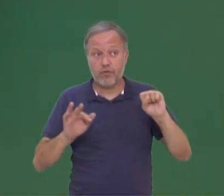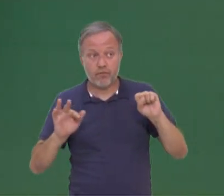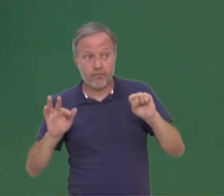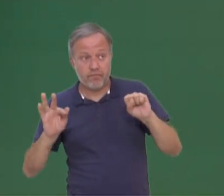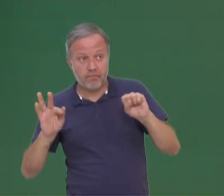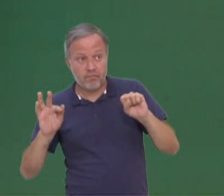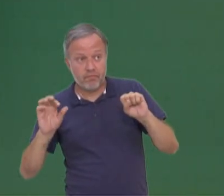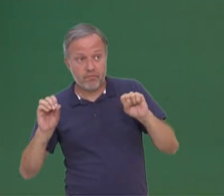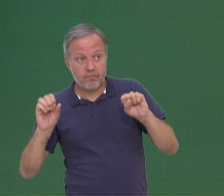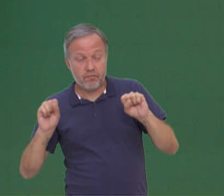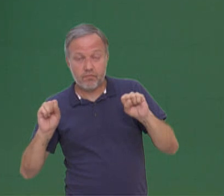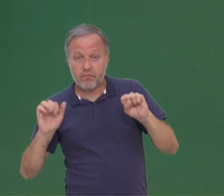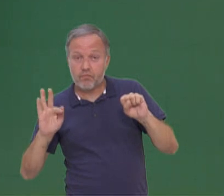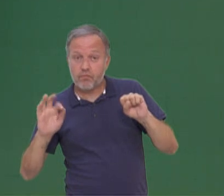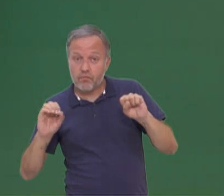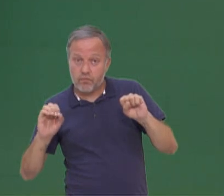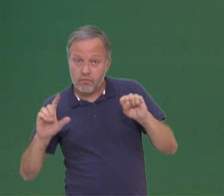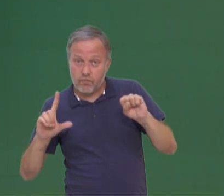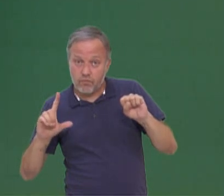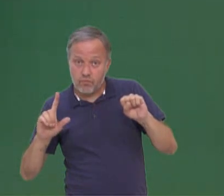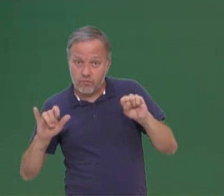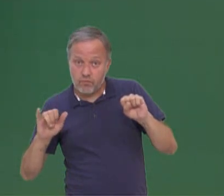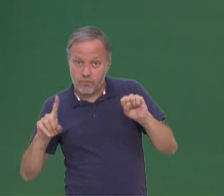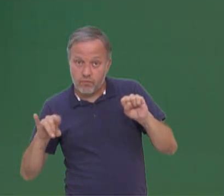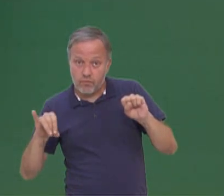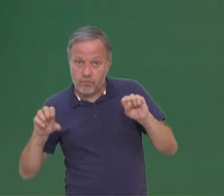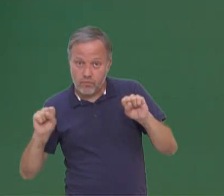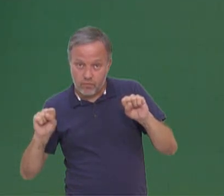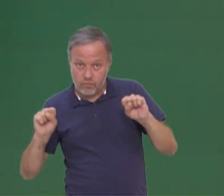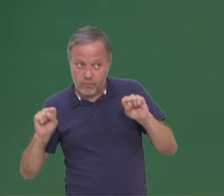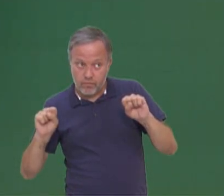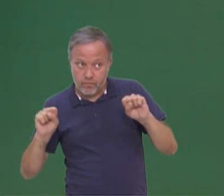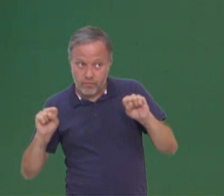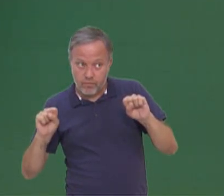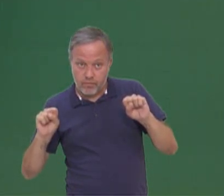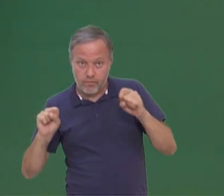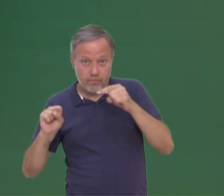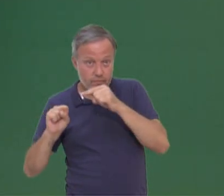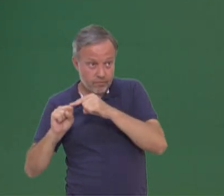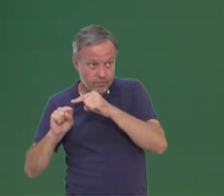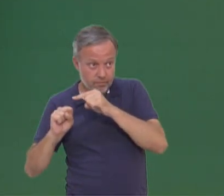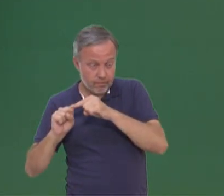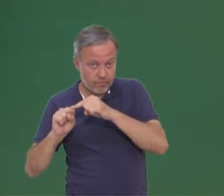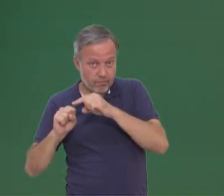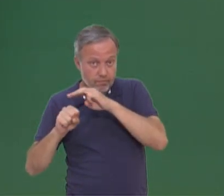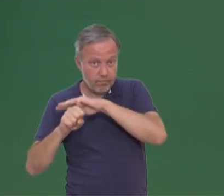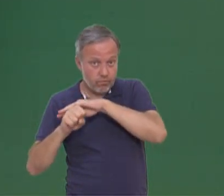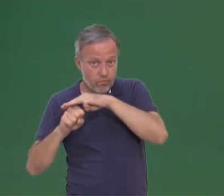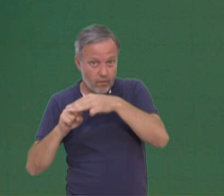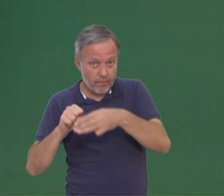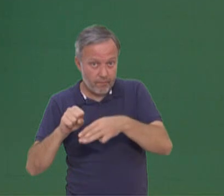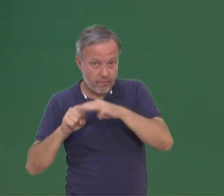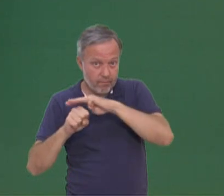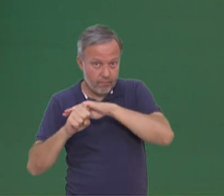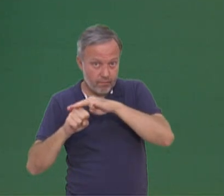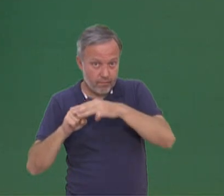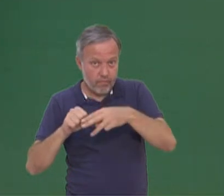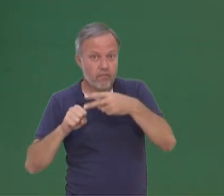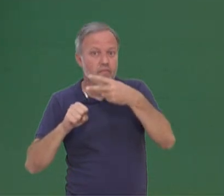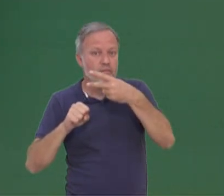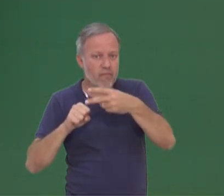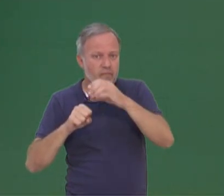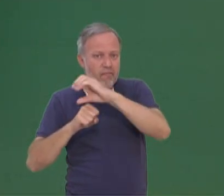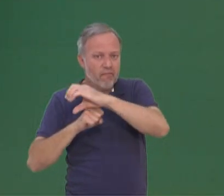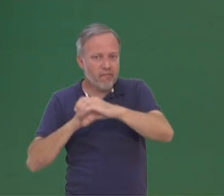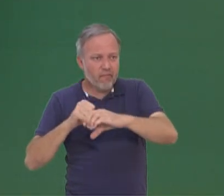quando estava conversando com vocês sobre lipídios, ela comentou que a membrana é feita de uma camada